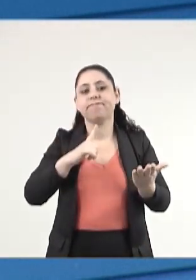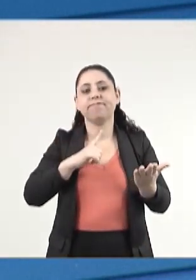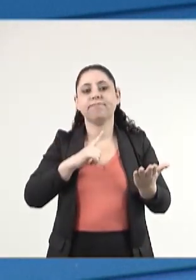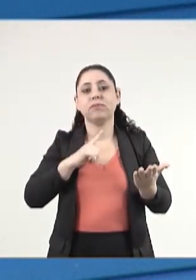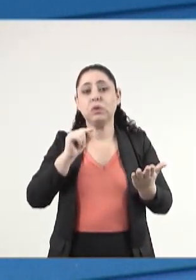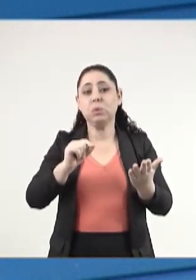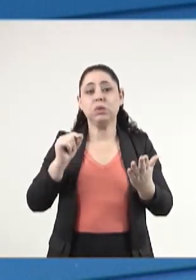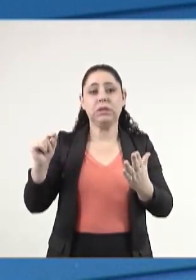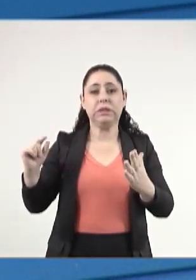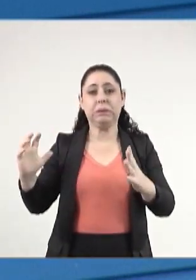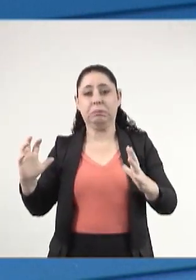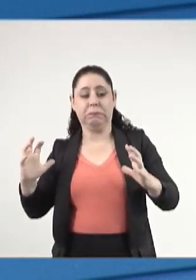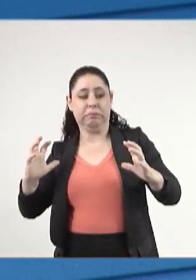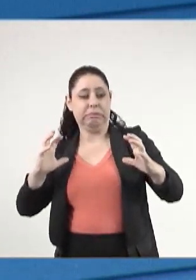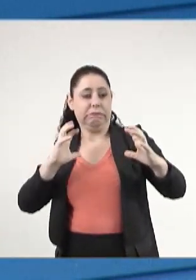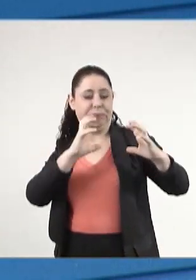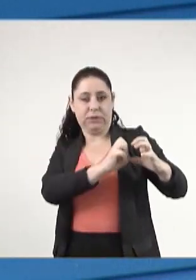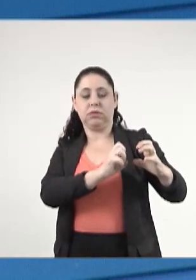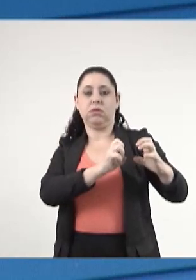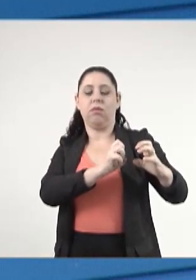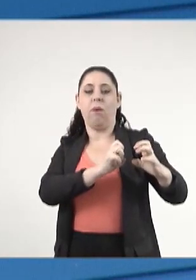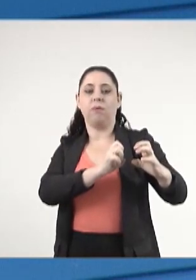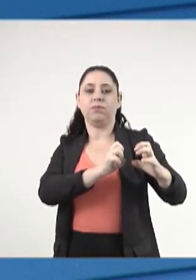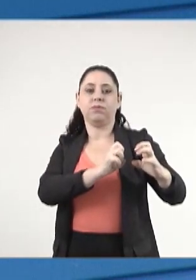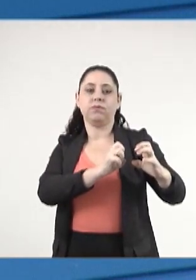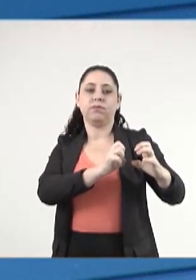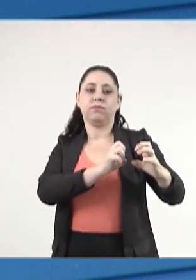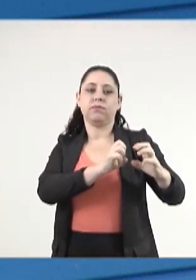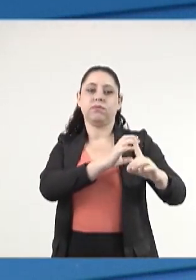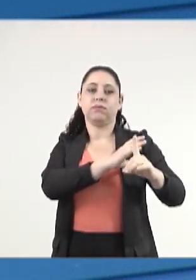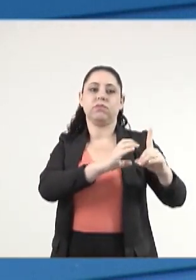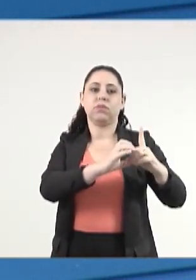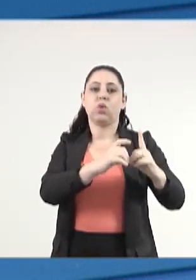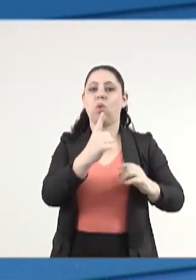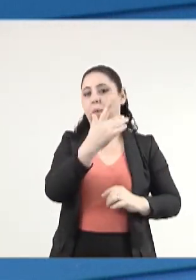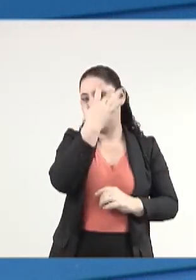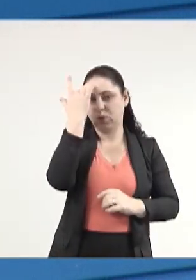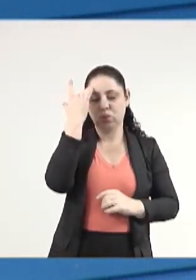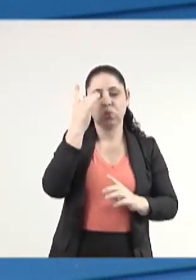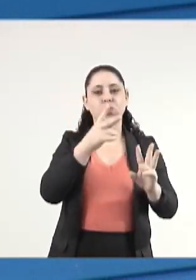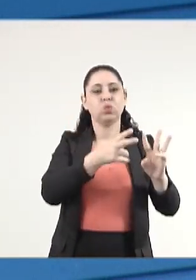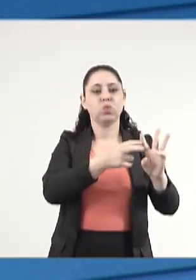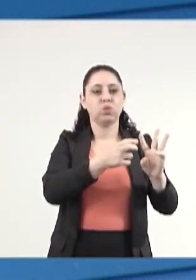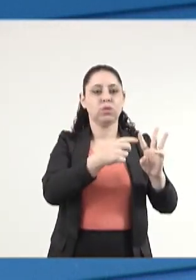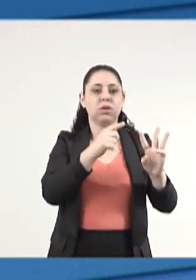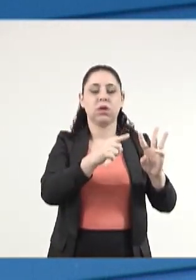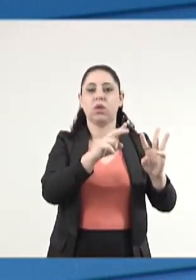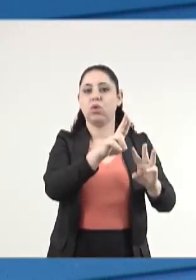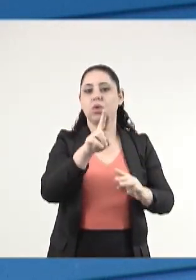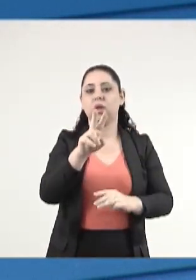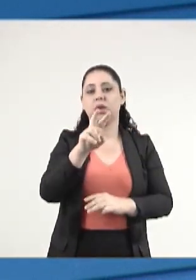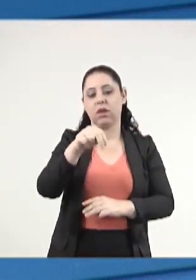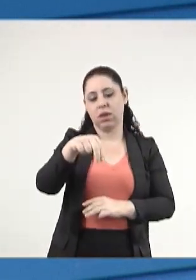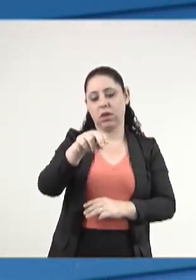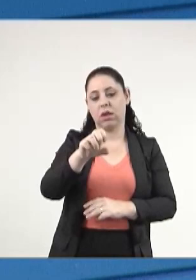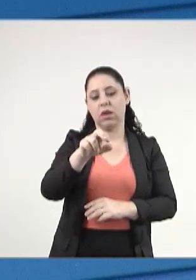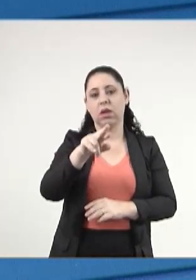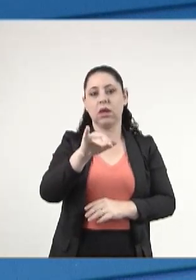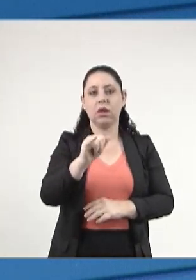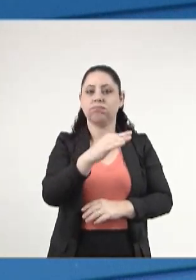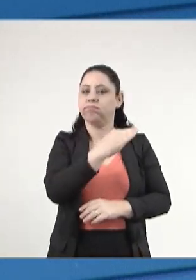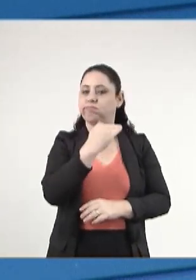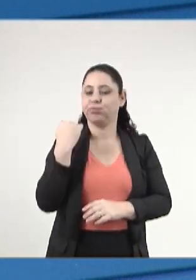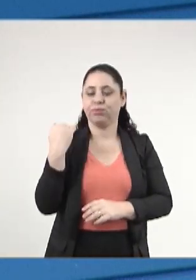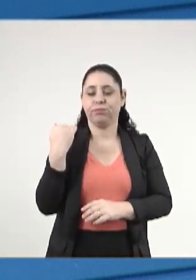houve um ataque à comunidade indígena e um indígena chamado Neri